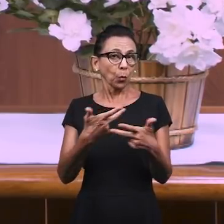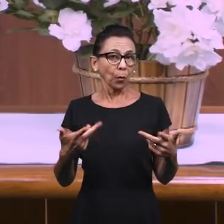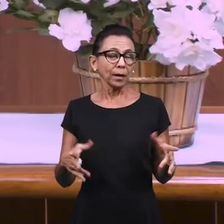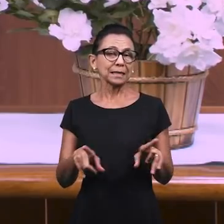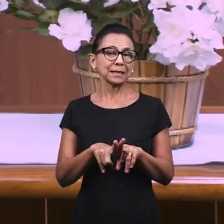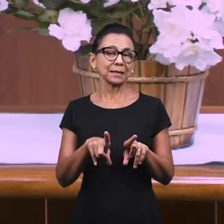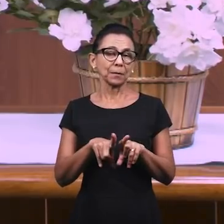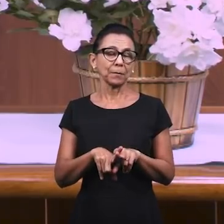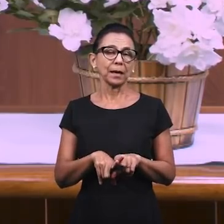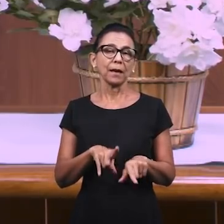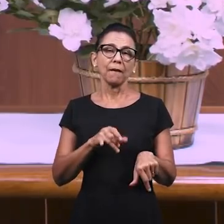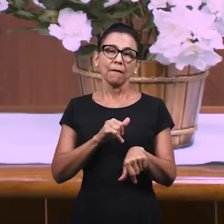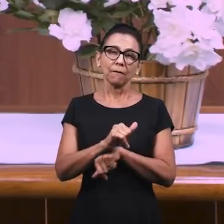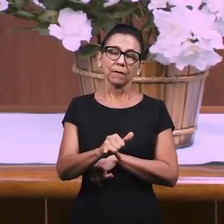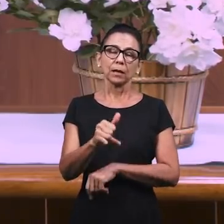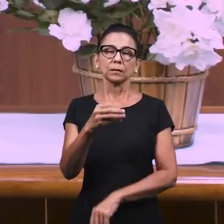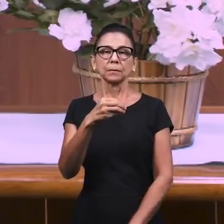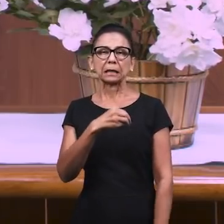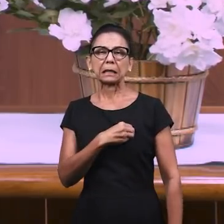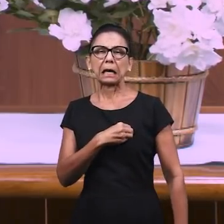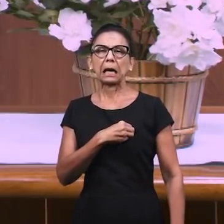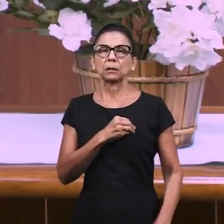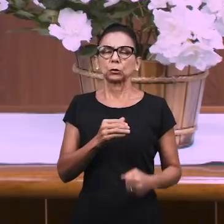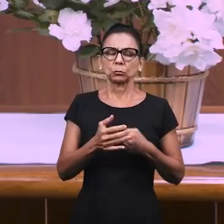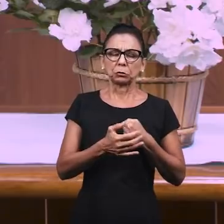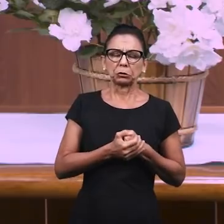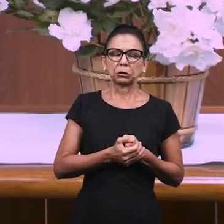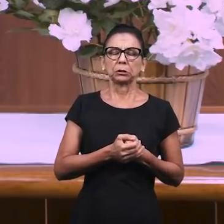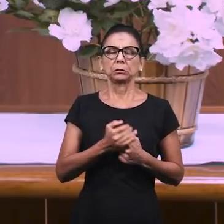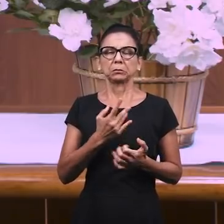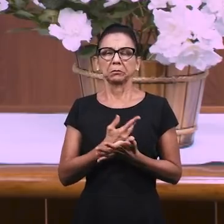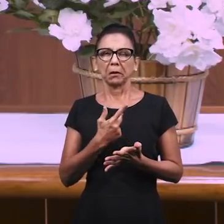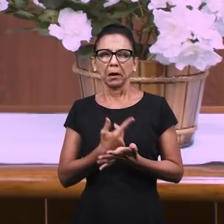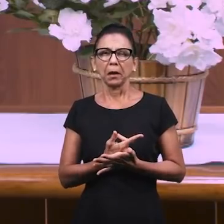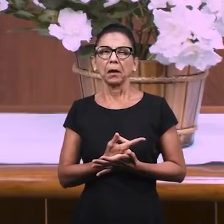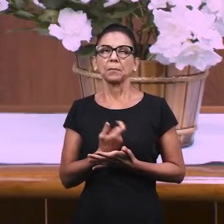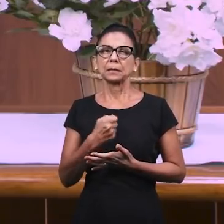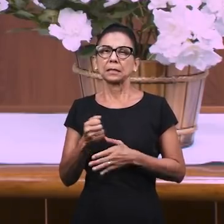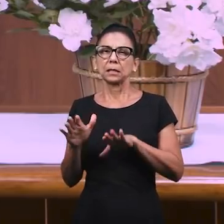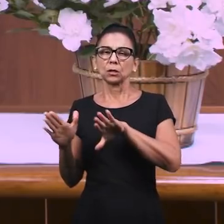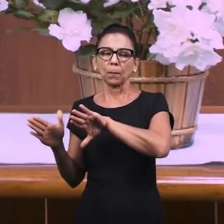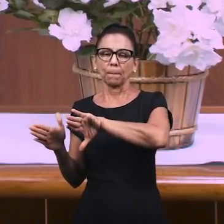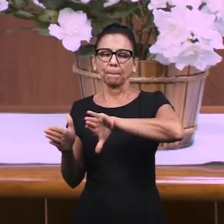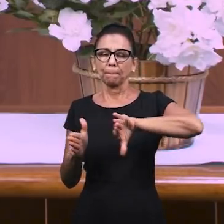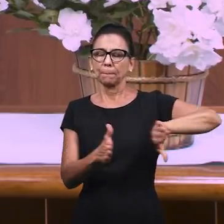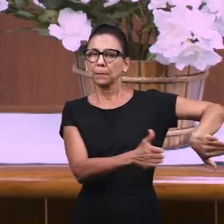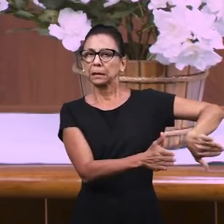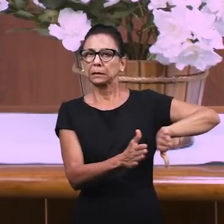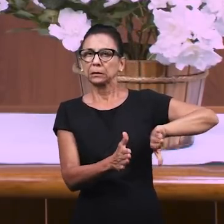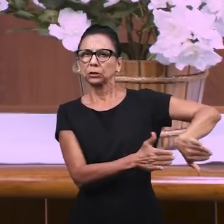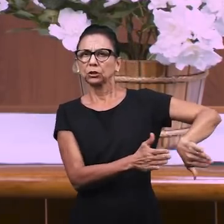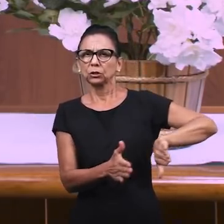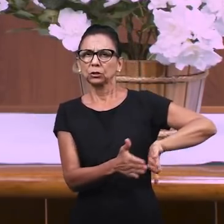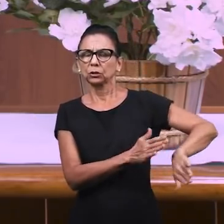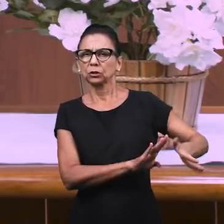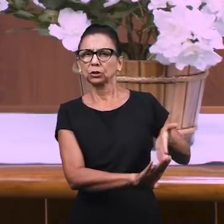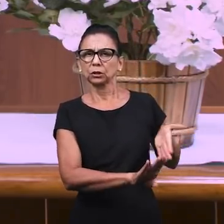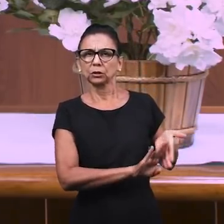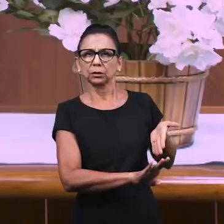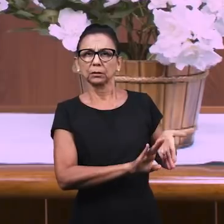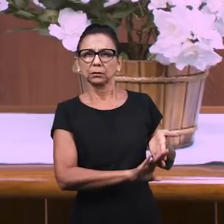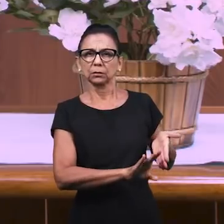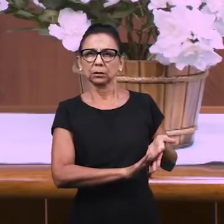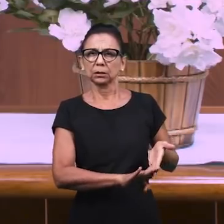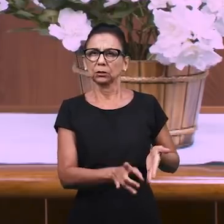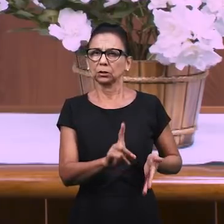o jovem comprometido, o jovem que tem postura, que entendeu esta obra, ele está lá junto. Não, isso aqui tem que ser tirado. Ele não deixa entrar, ficar